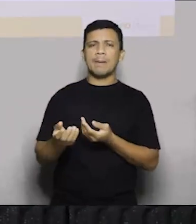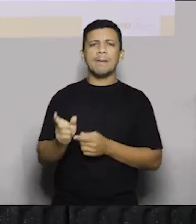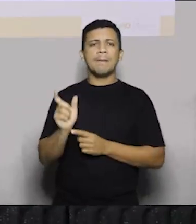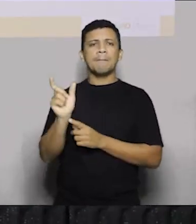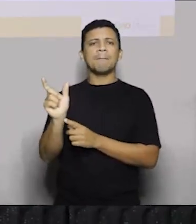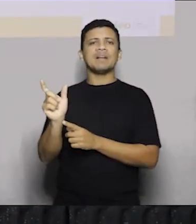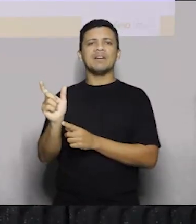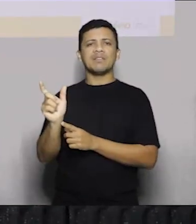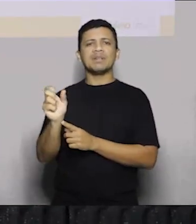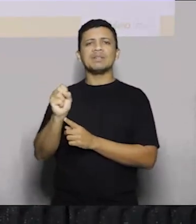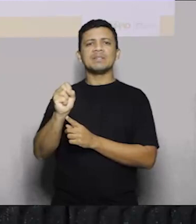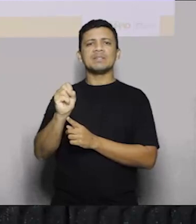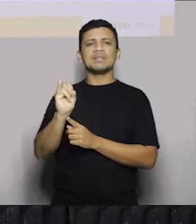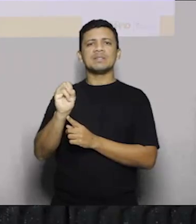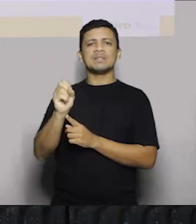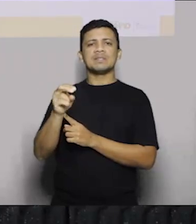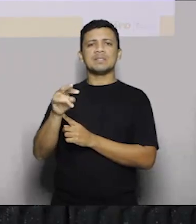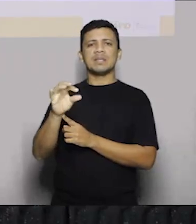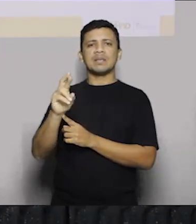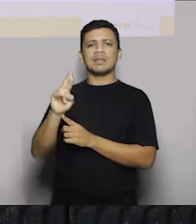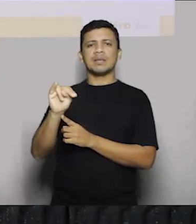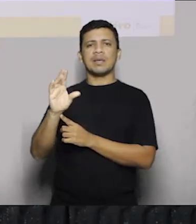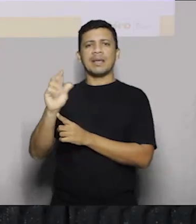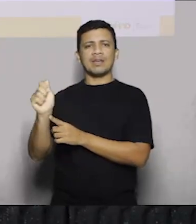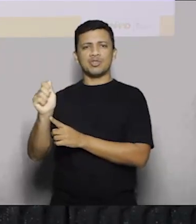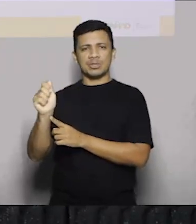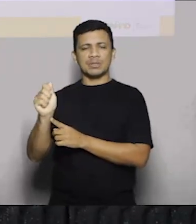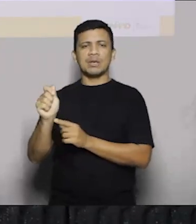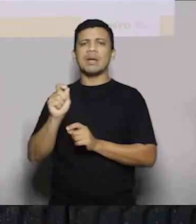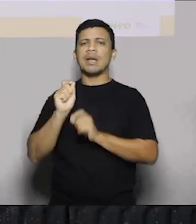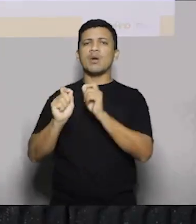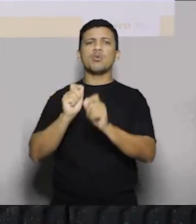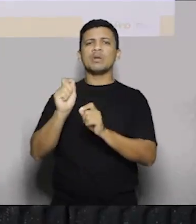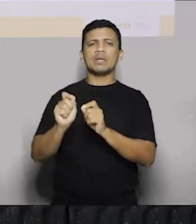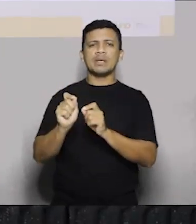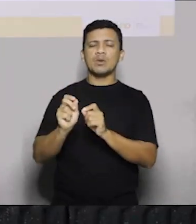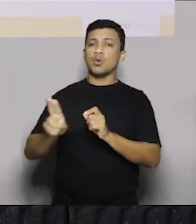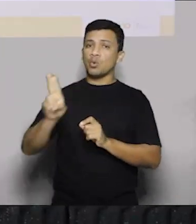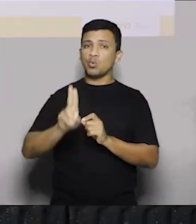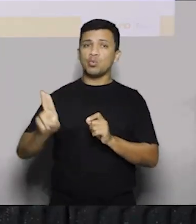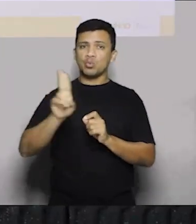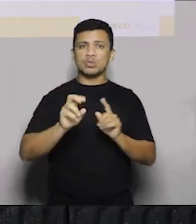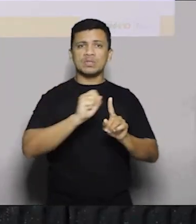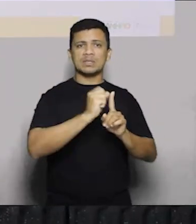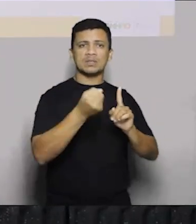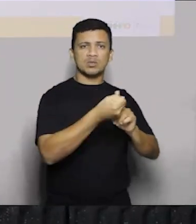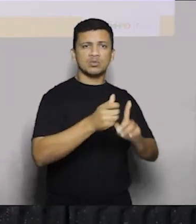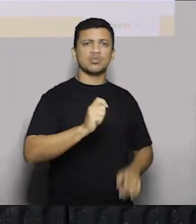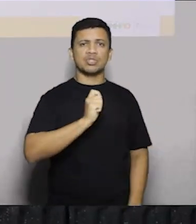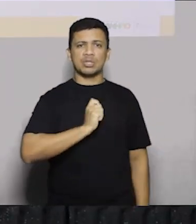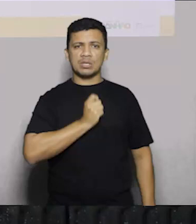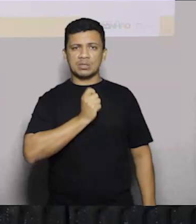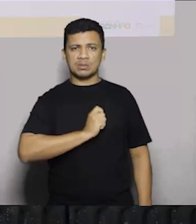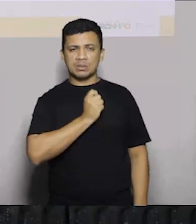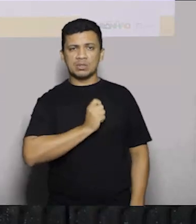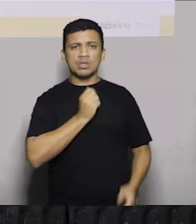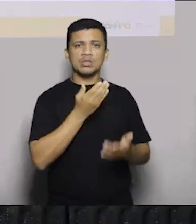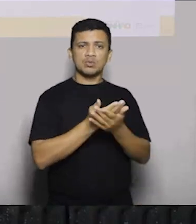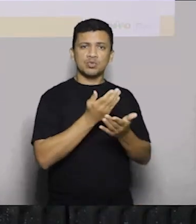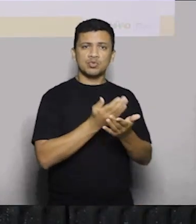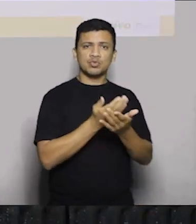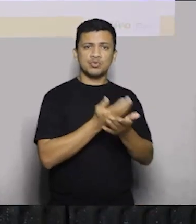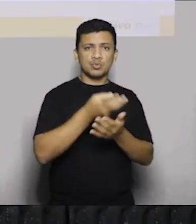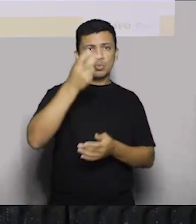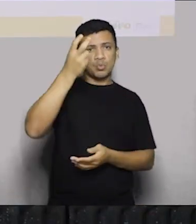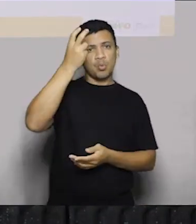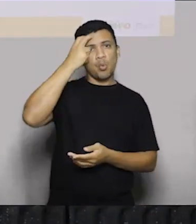palavra sincretismo. Sincretismo é um termo que a gente utiliza na sociologia, na antropologia, nos estudos culturais,